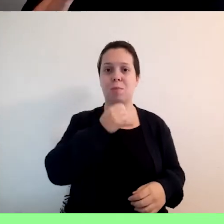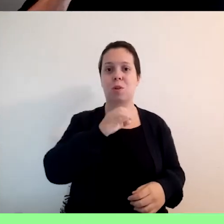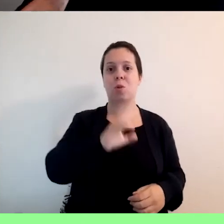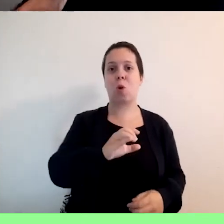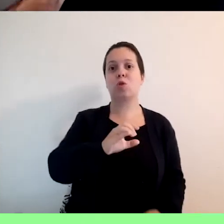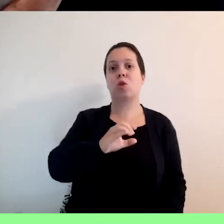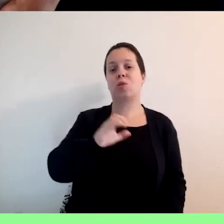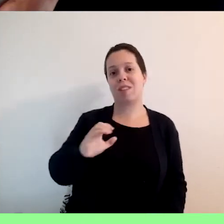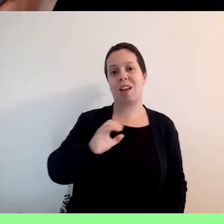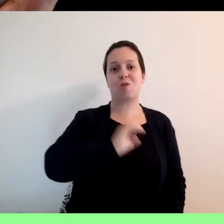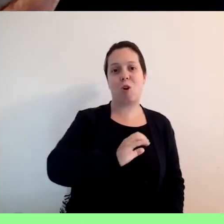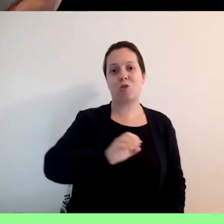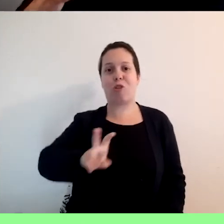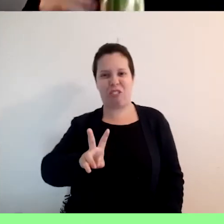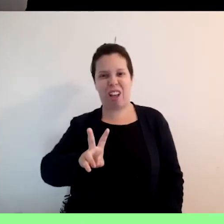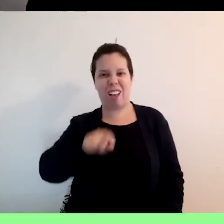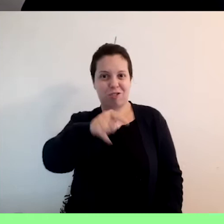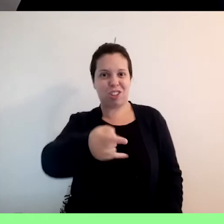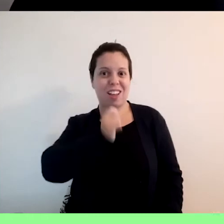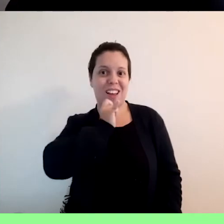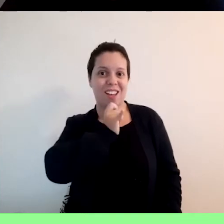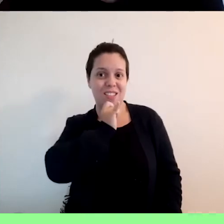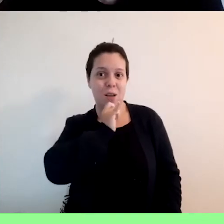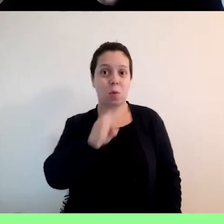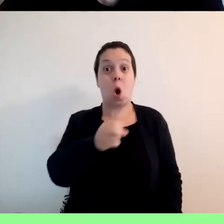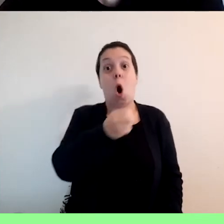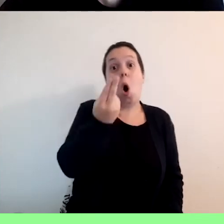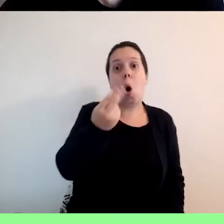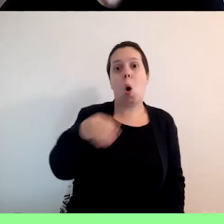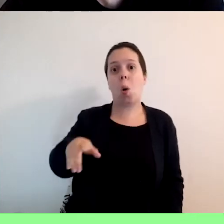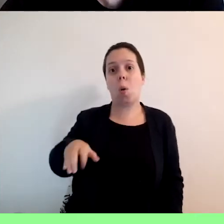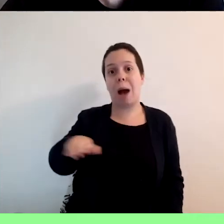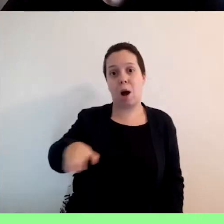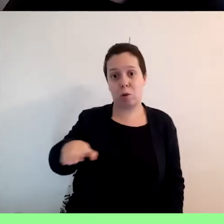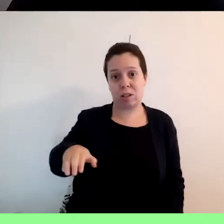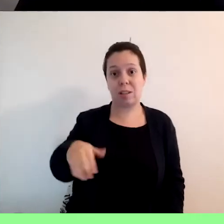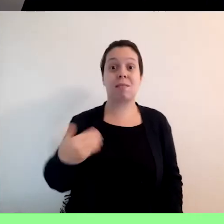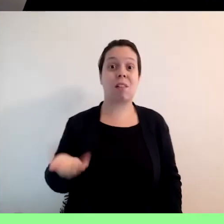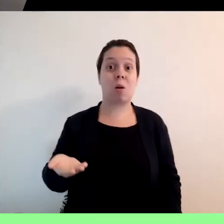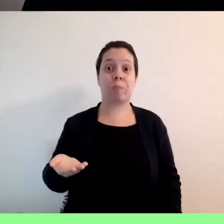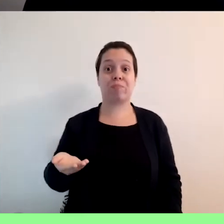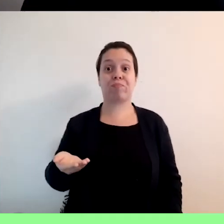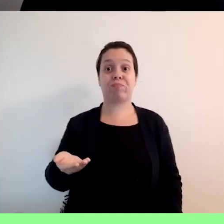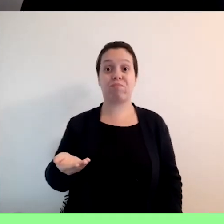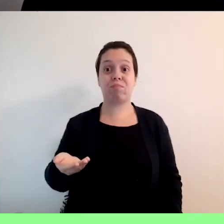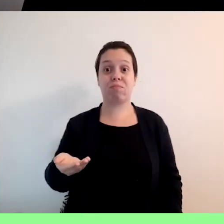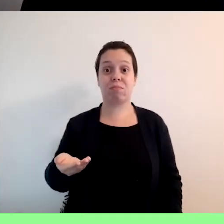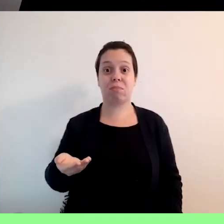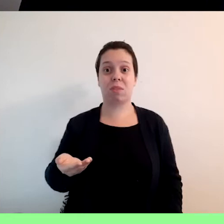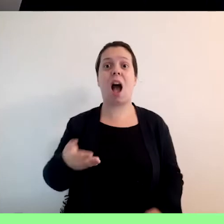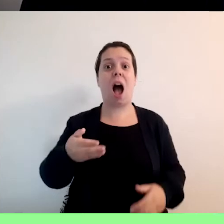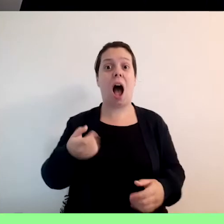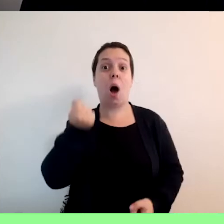você exemplificou, ou é o mouse. Então, algumas funções funcionam de fato com o mouse e outras